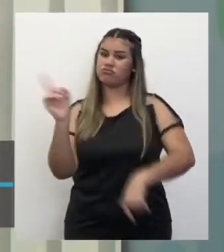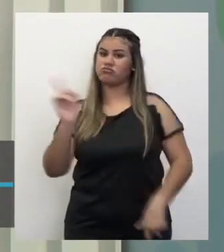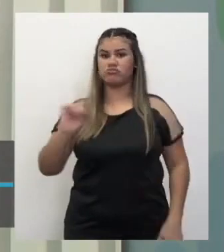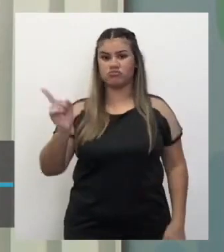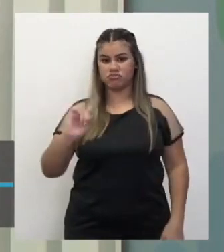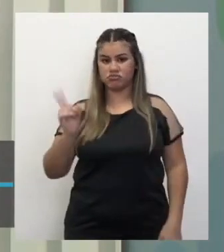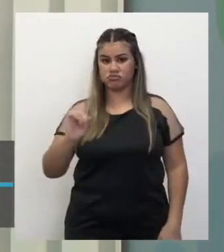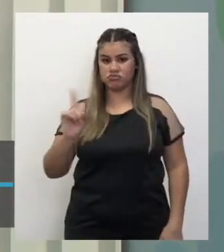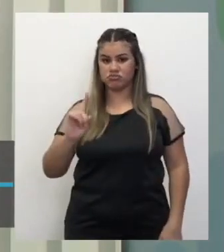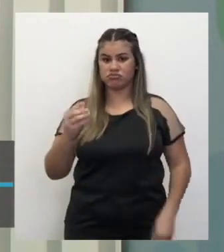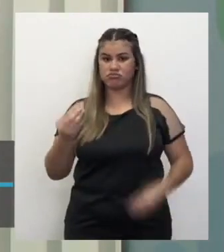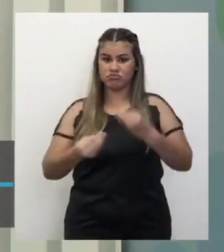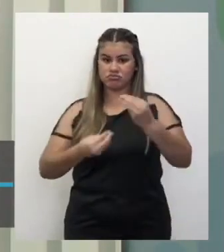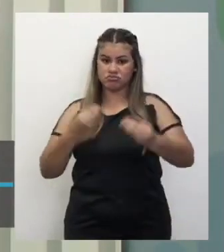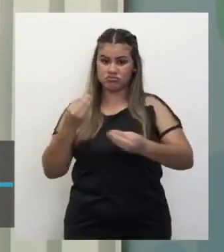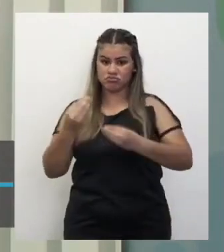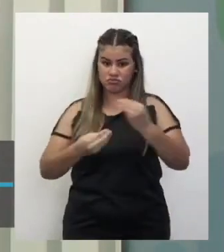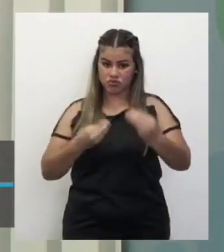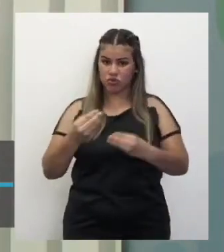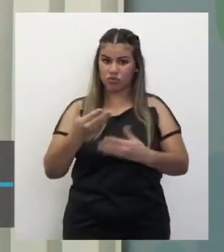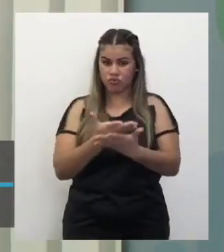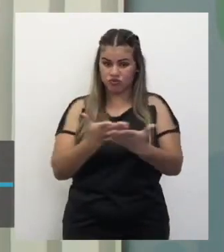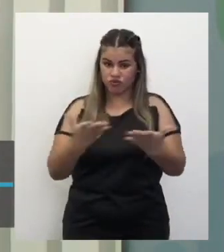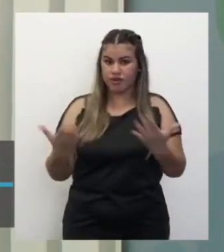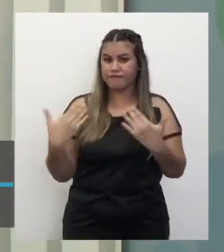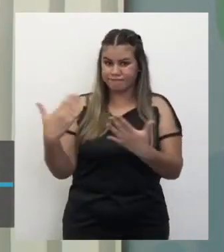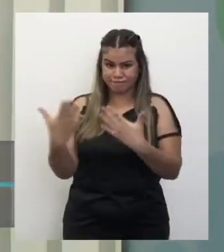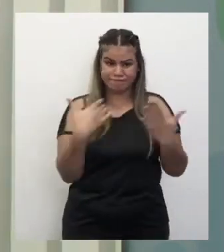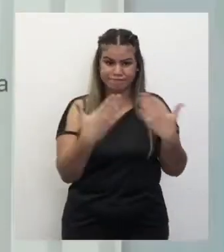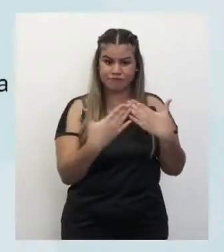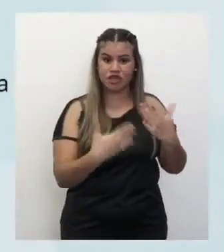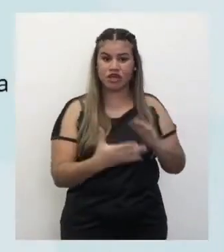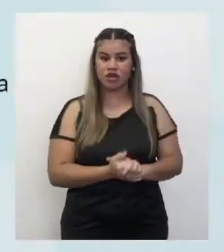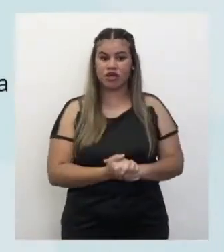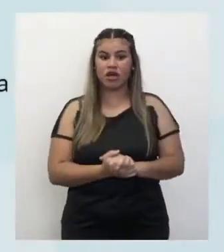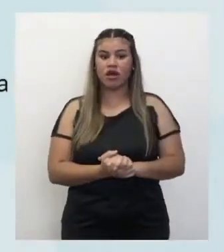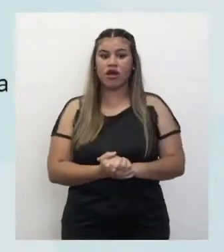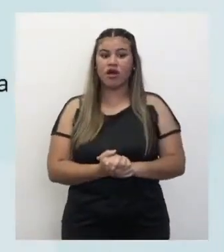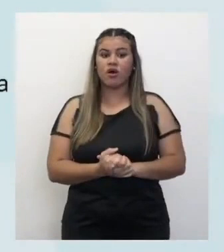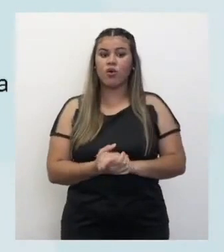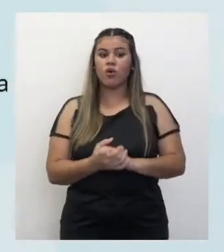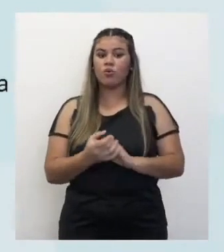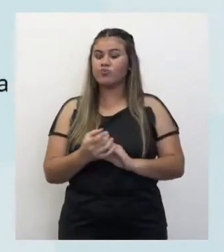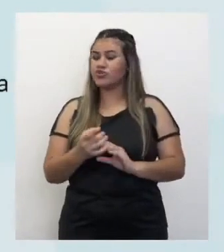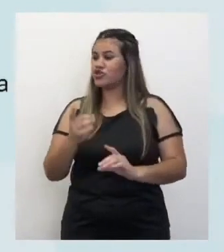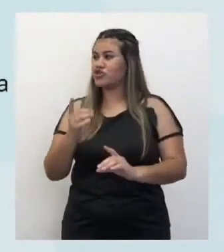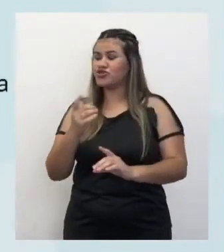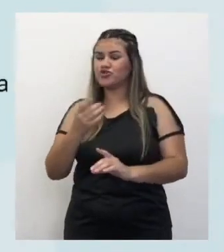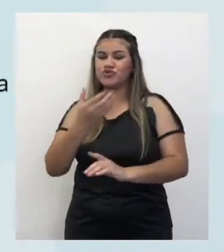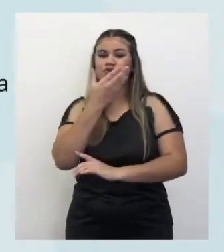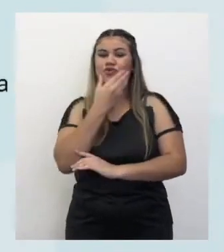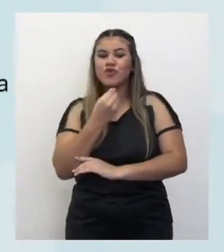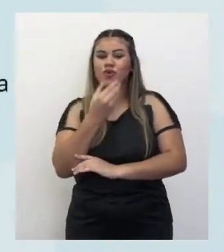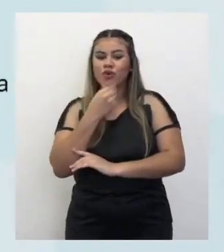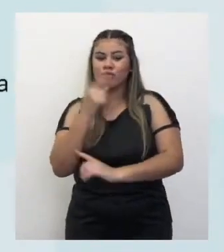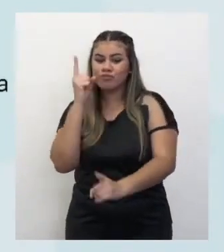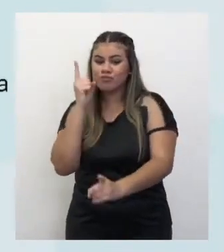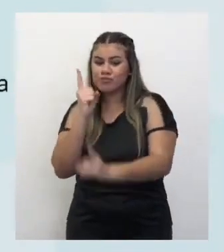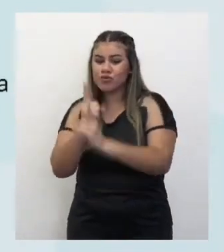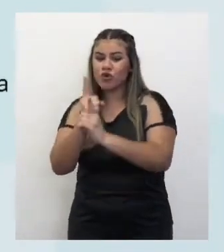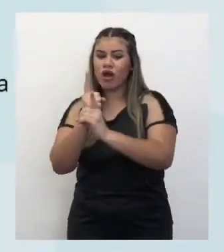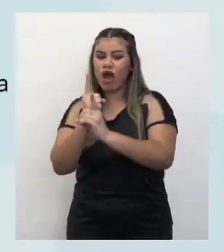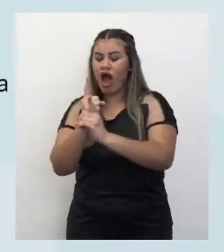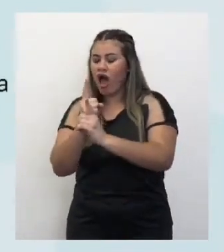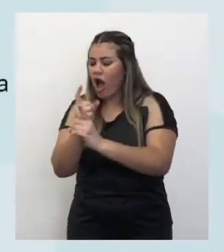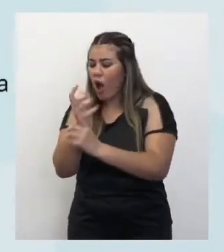nossa conversa. Vocês respondam enquanto a gente está conversando. Quando achava alguma coisa, não examinava nem cheirava, engolia com